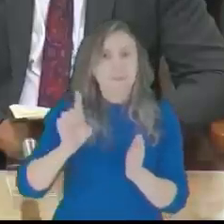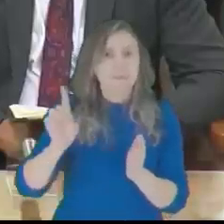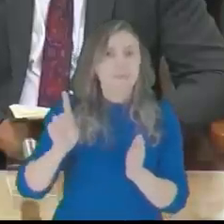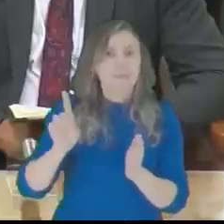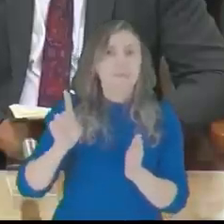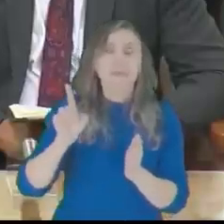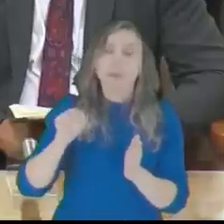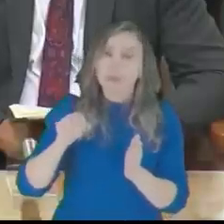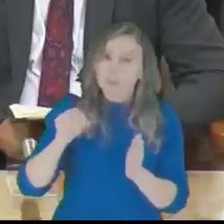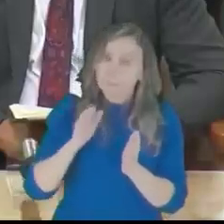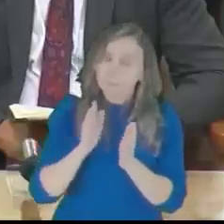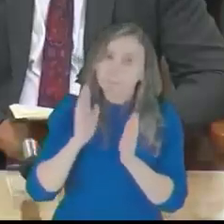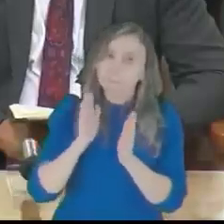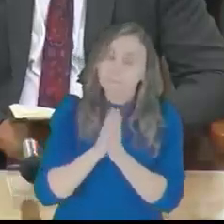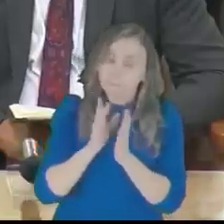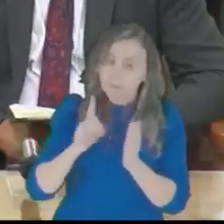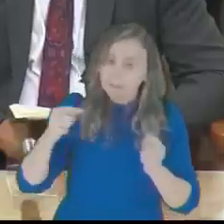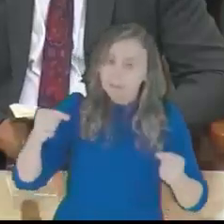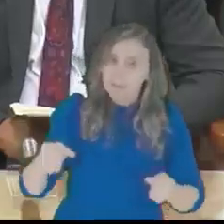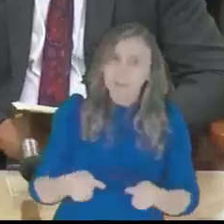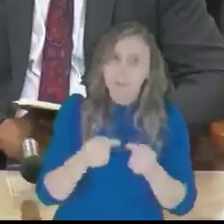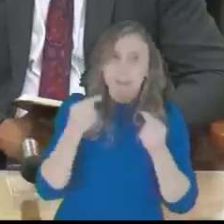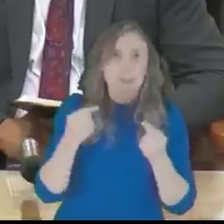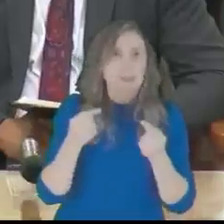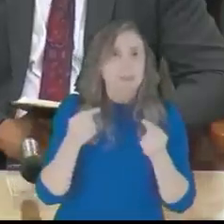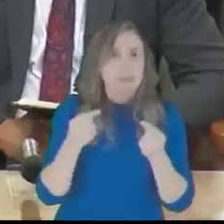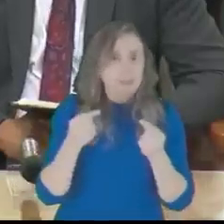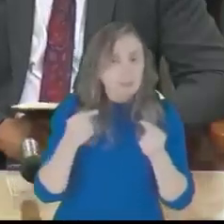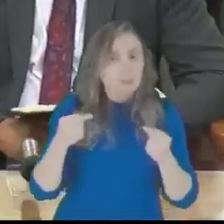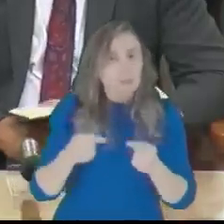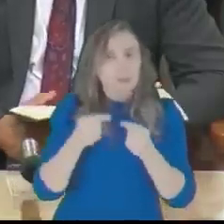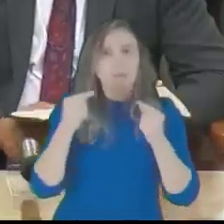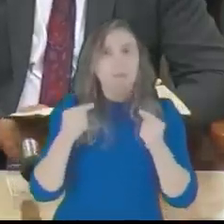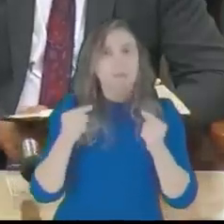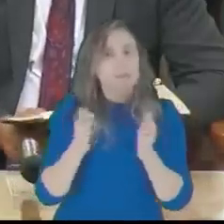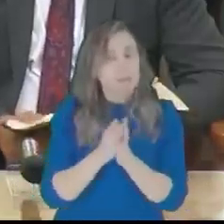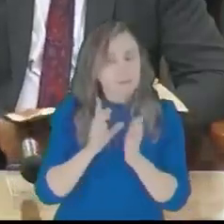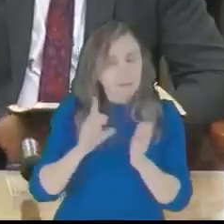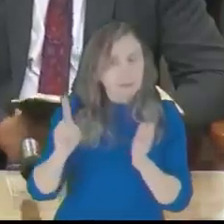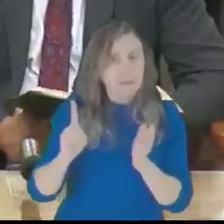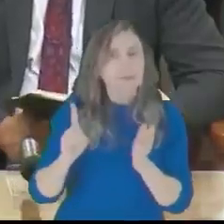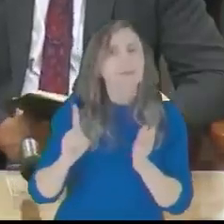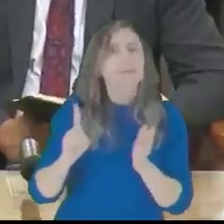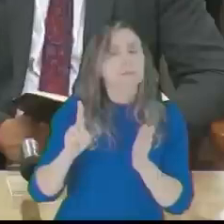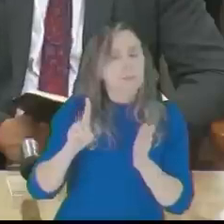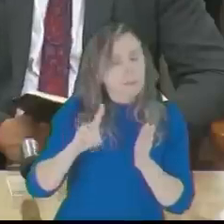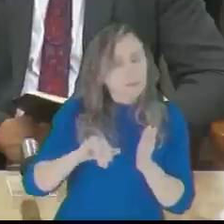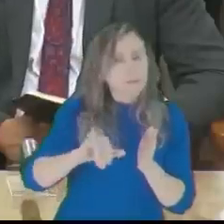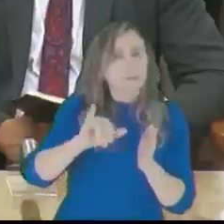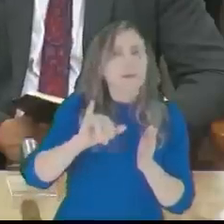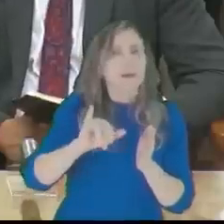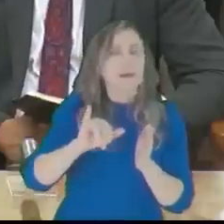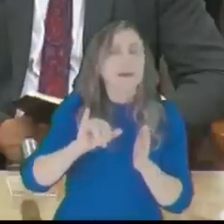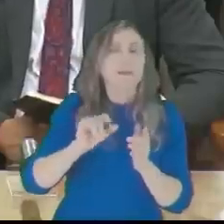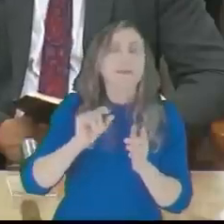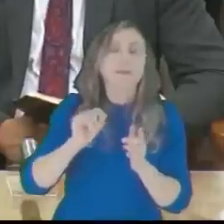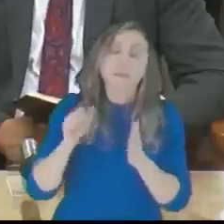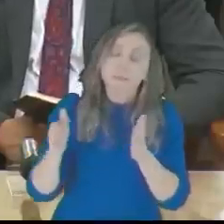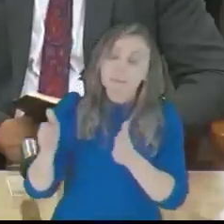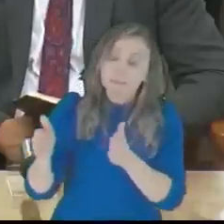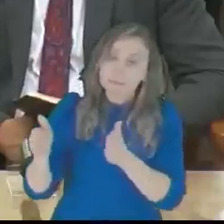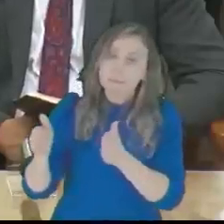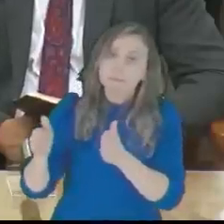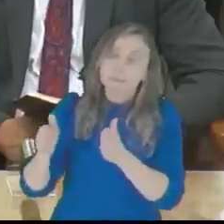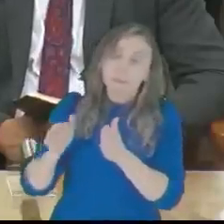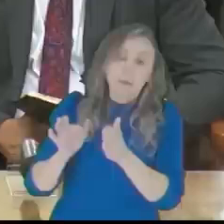irmão, é bíblica. Não tem para onde fugir disso. A Bíblia diz que vai chegar o tempo que Israel